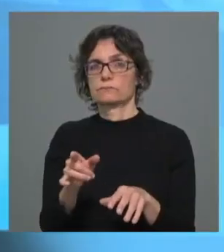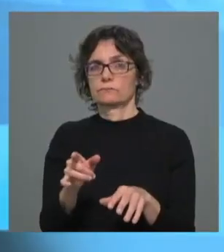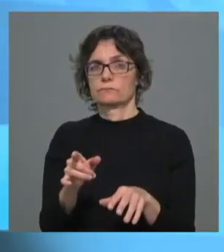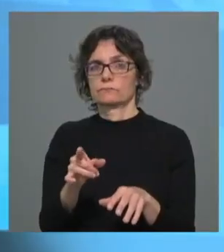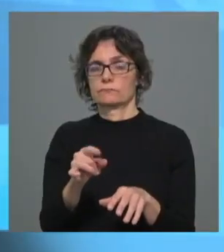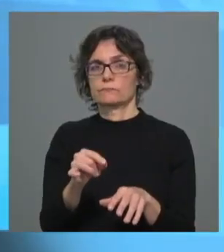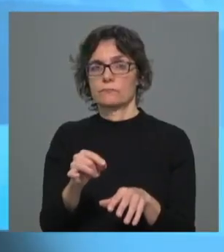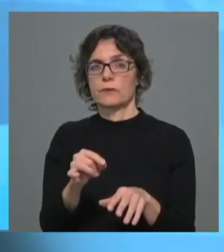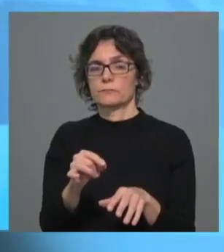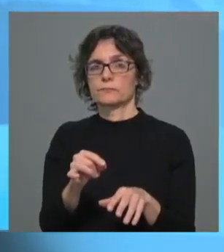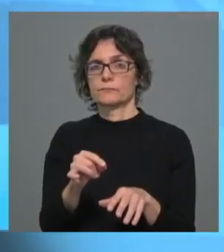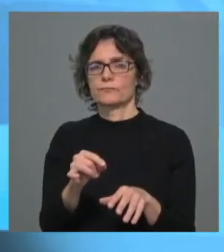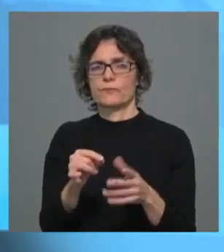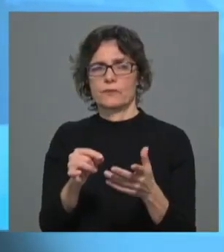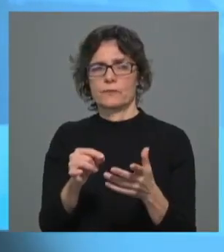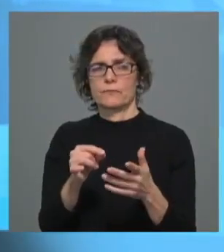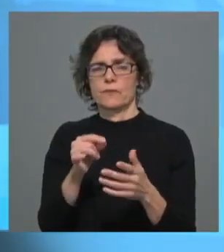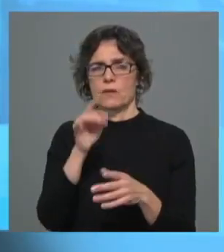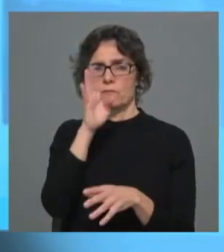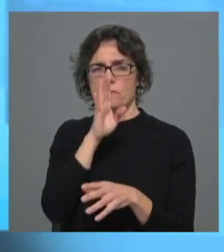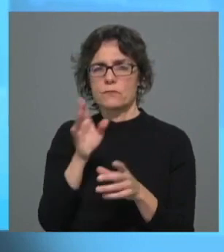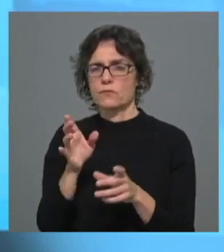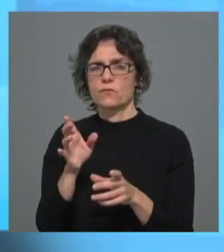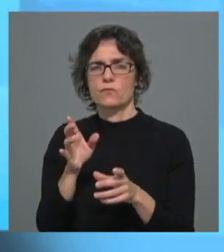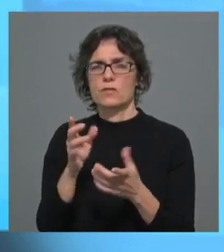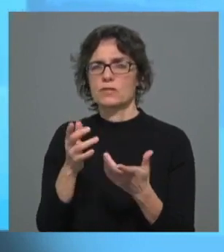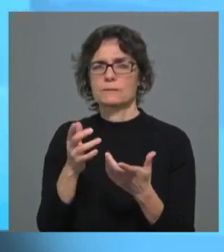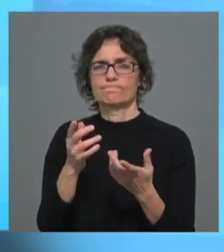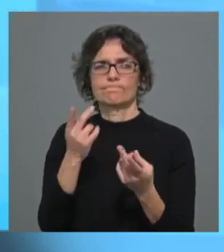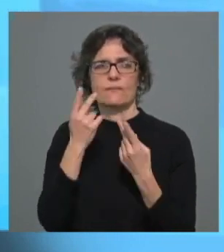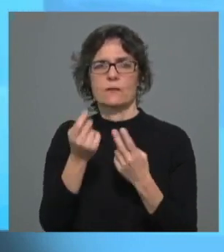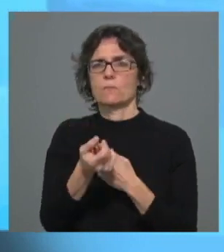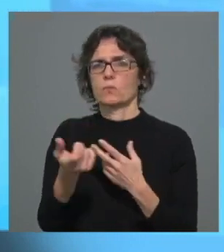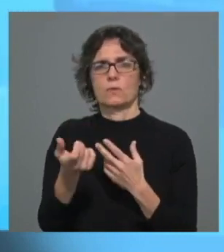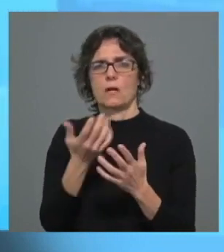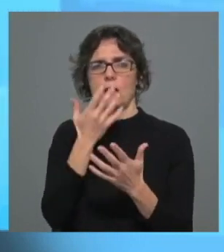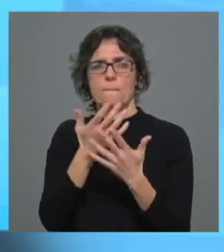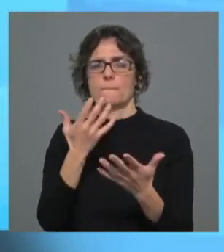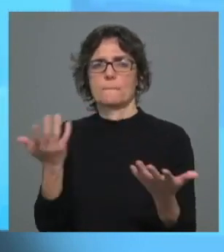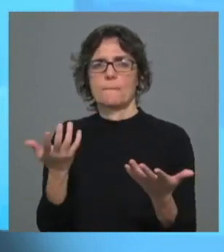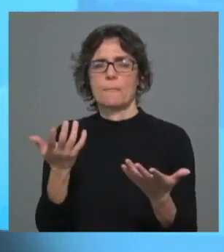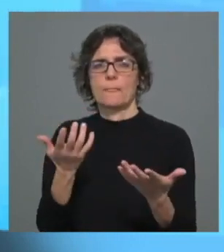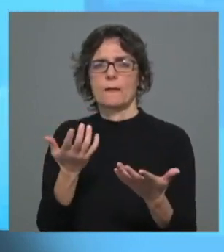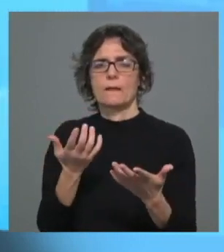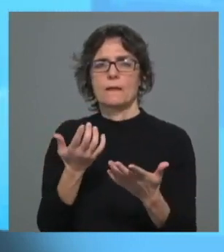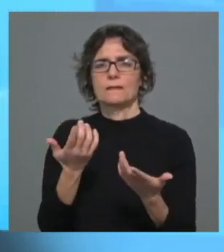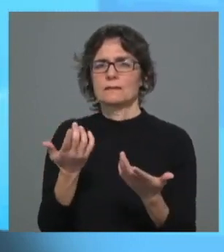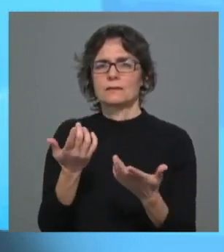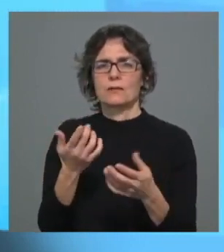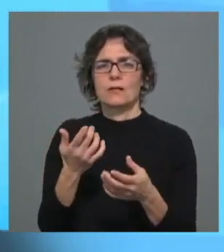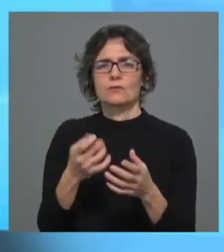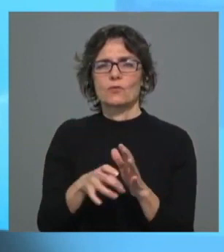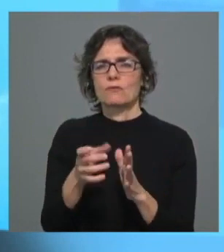de clandestinidade no sentido de não ser visível aos olhos das pessoas não haver esta a noção da da